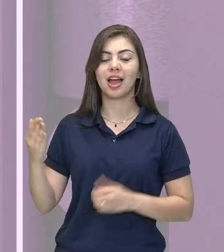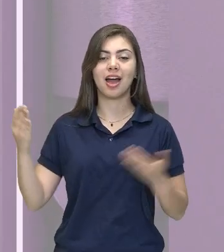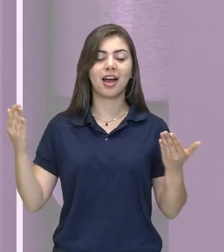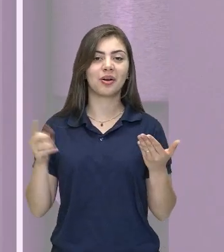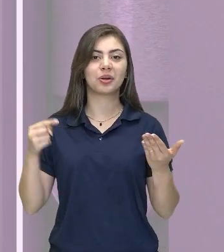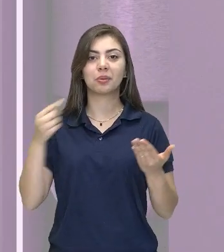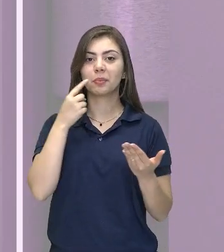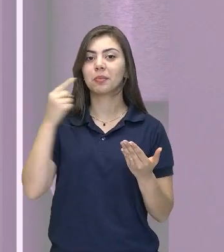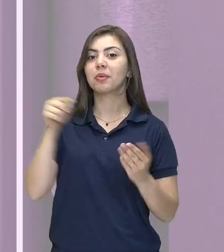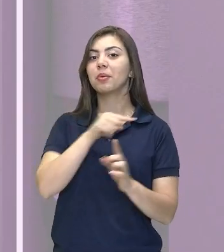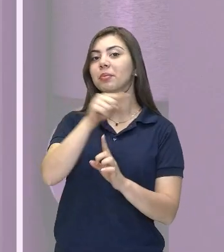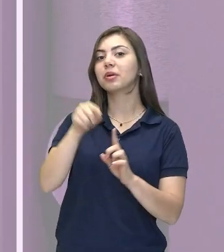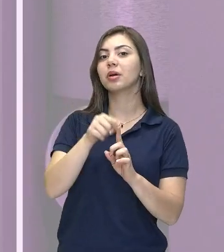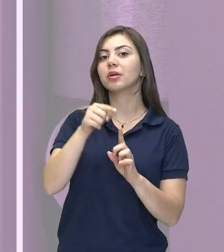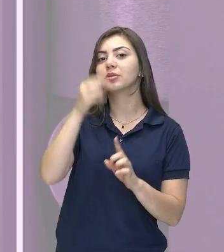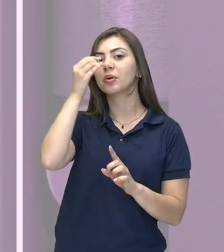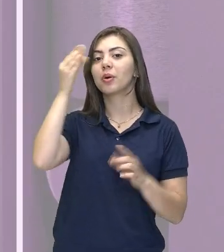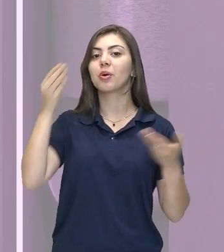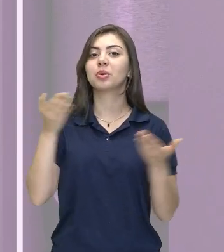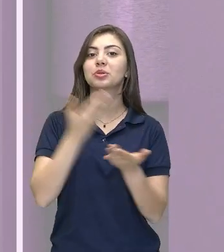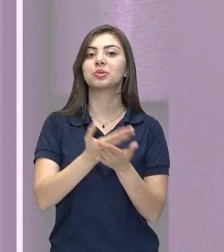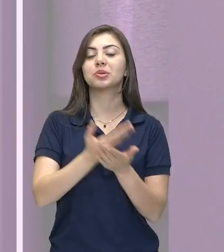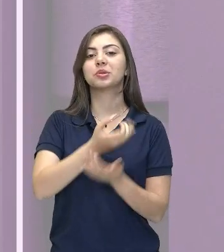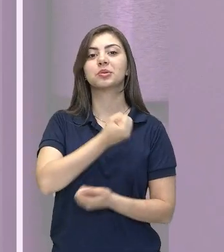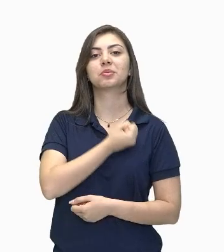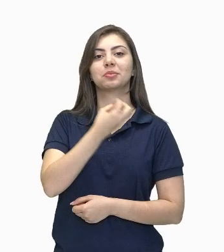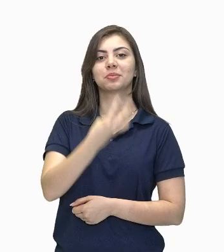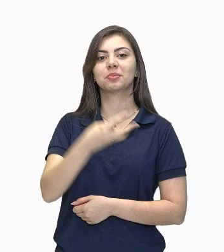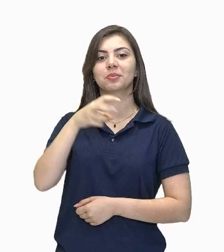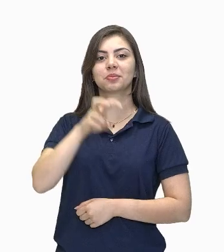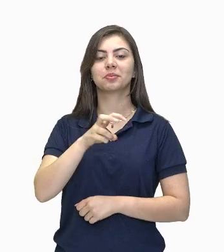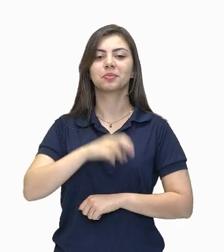o objeto de conhecimento da aula de número 35.